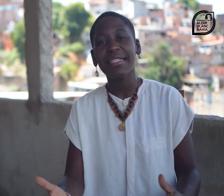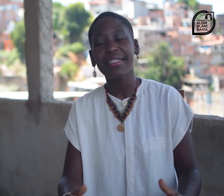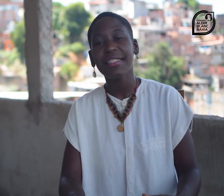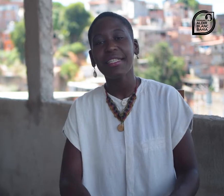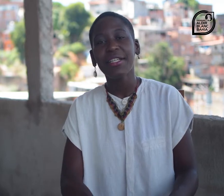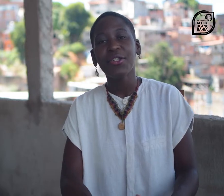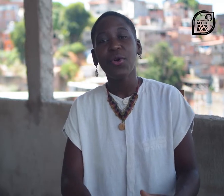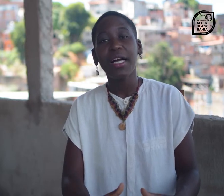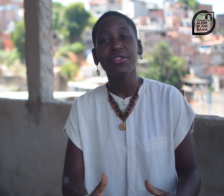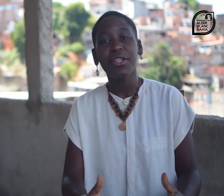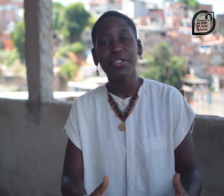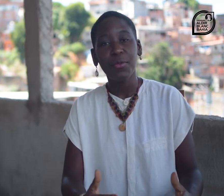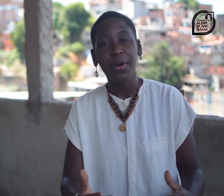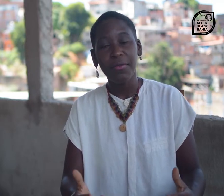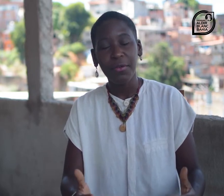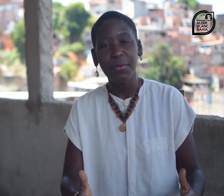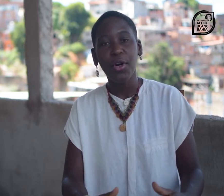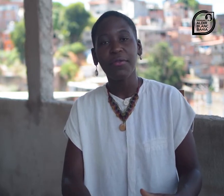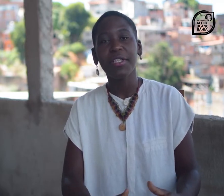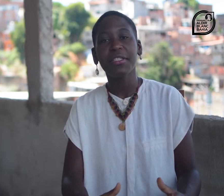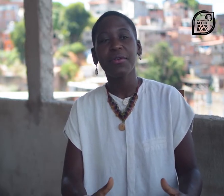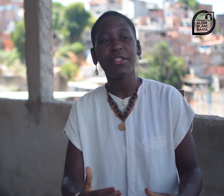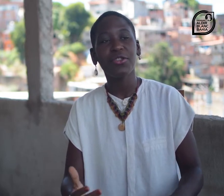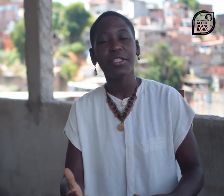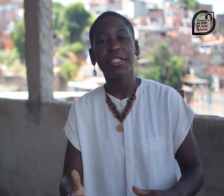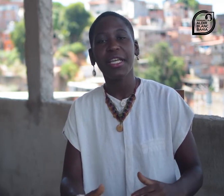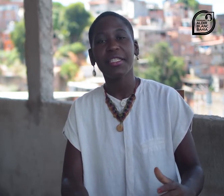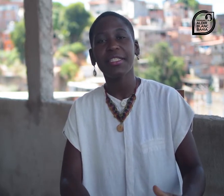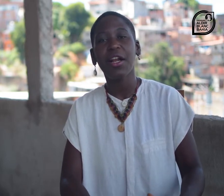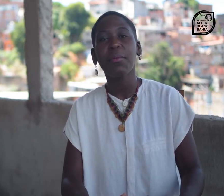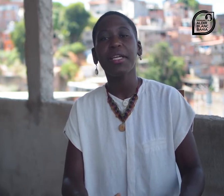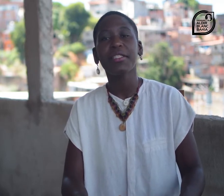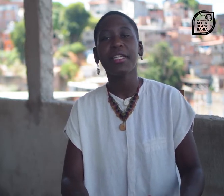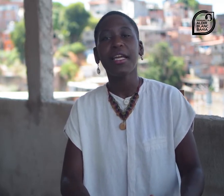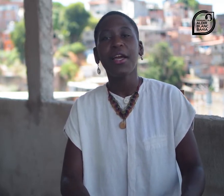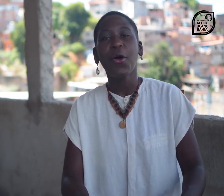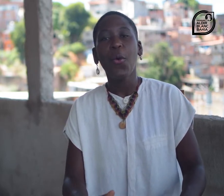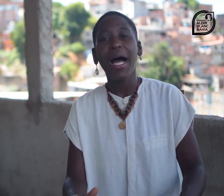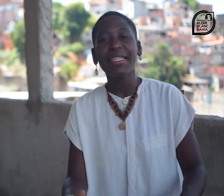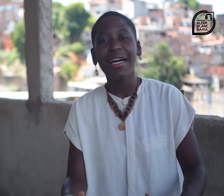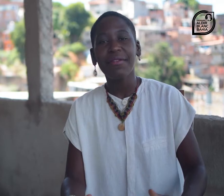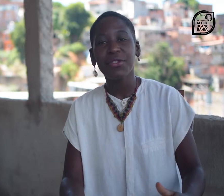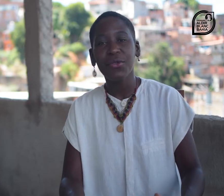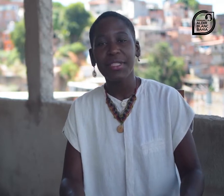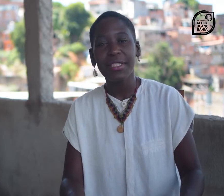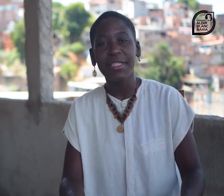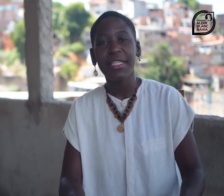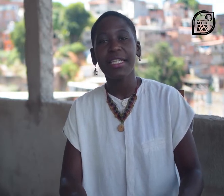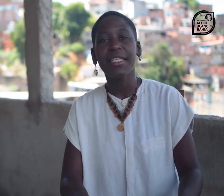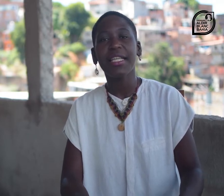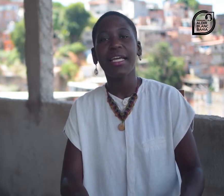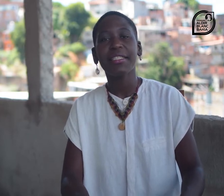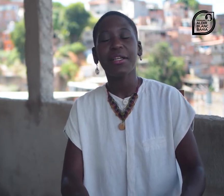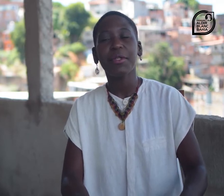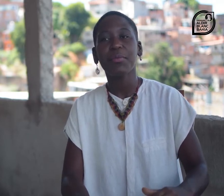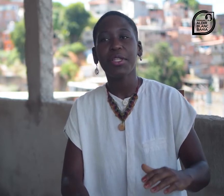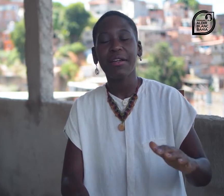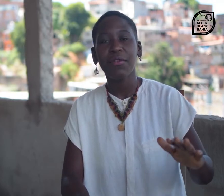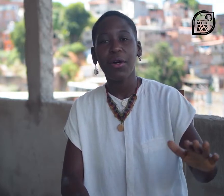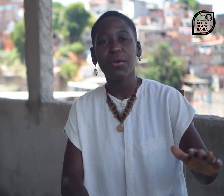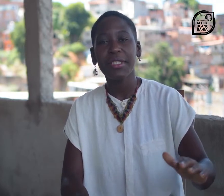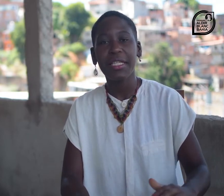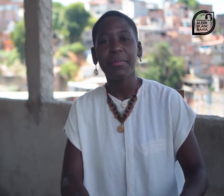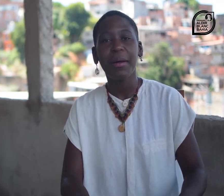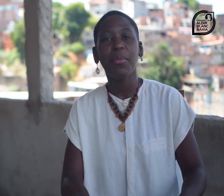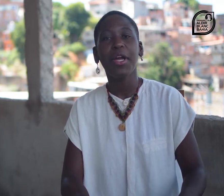em casa, no caixote de meu avô. Meu avô, ele tinha um caixote que ele geralmente guardava as coisas dele, né? Geralmente